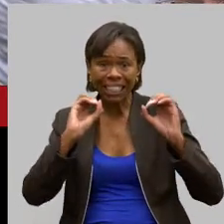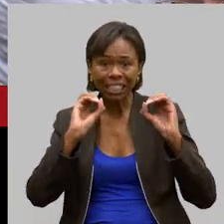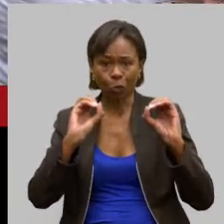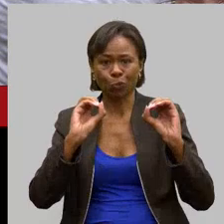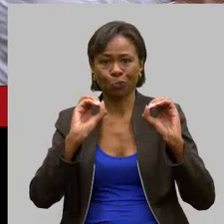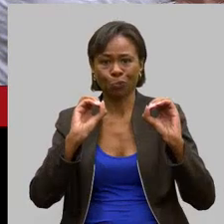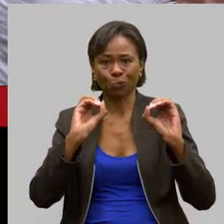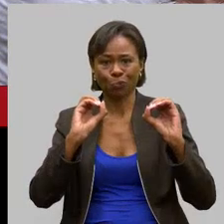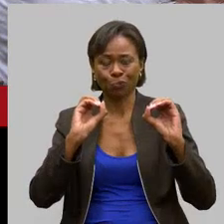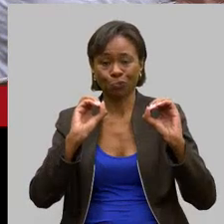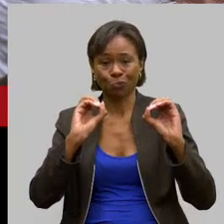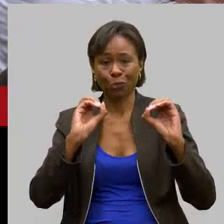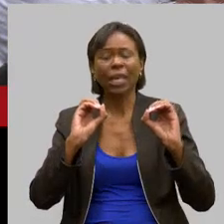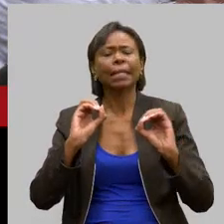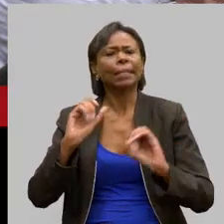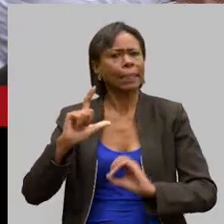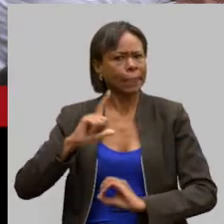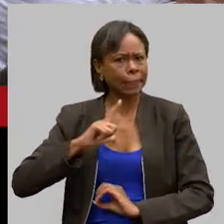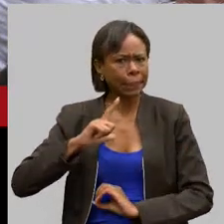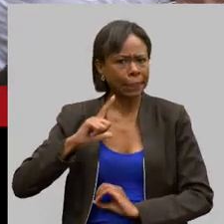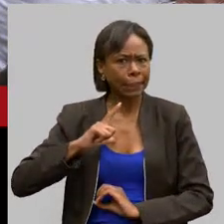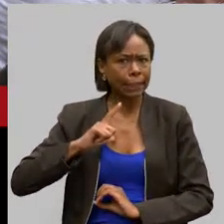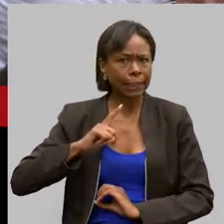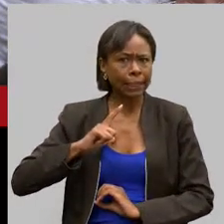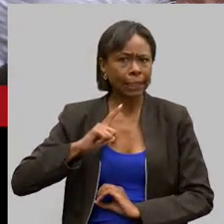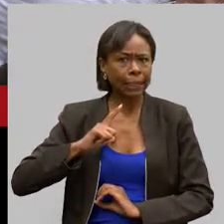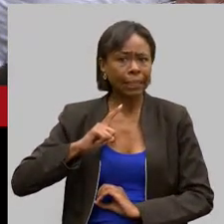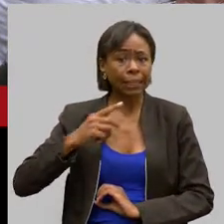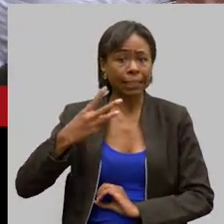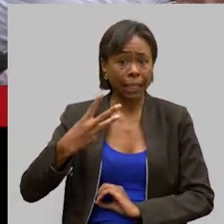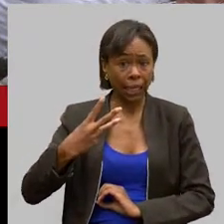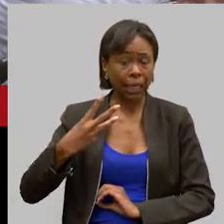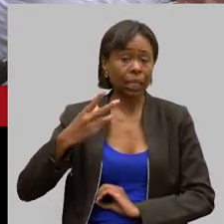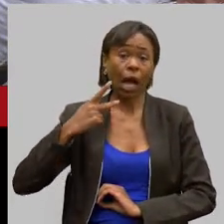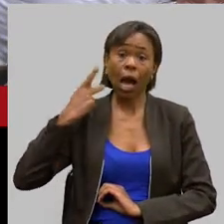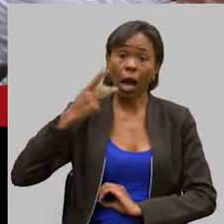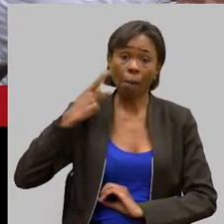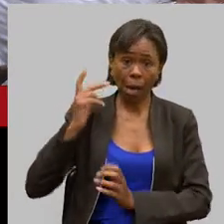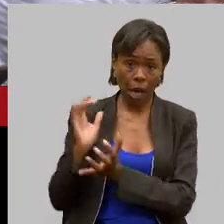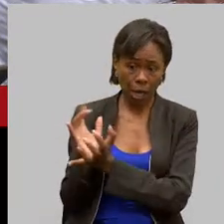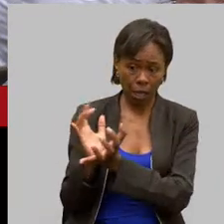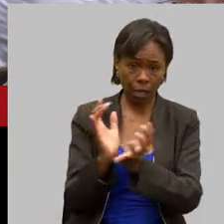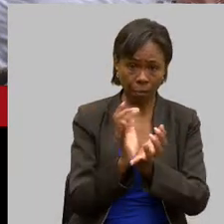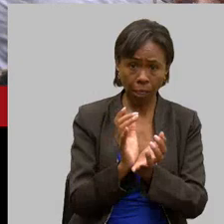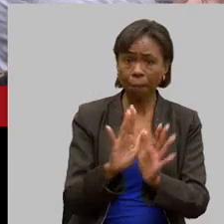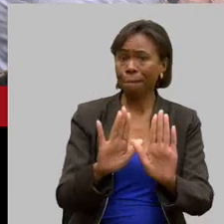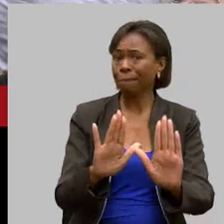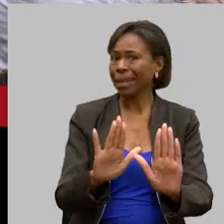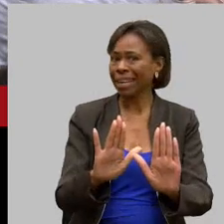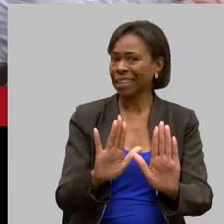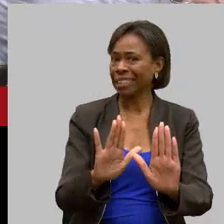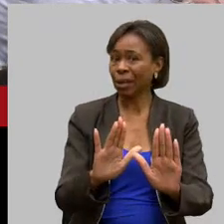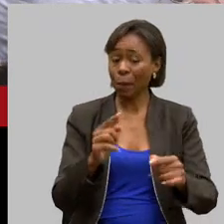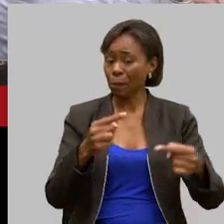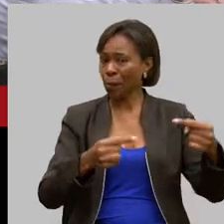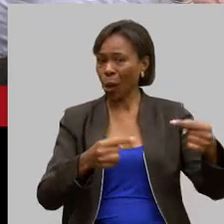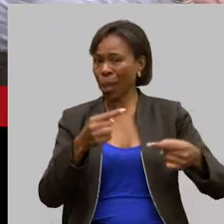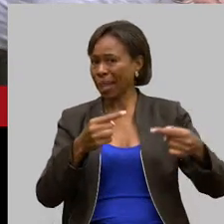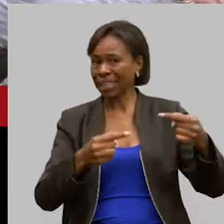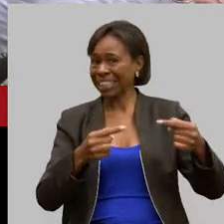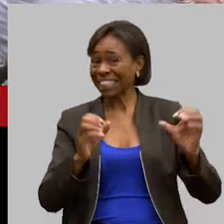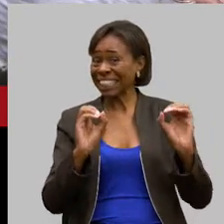apesar de termos três parlamentos nós não temos nenhuma política voltada para